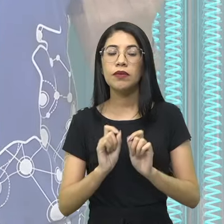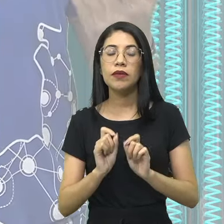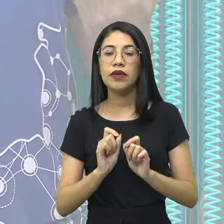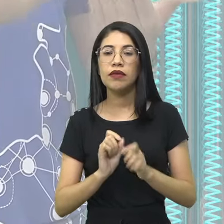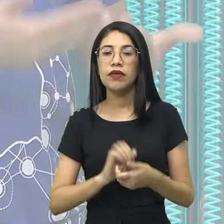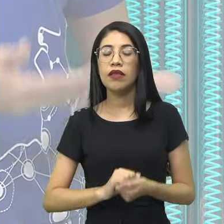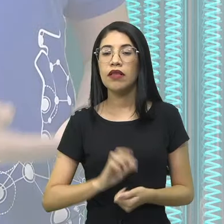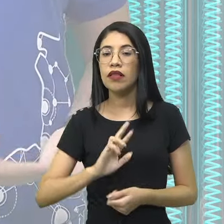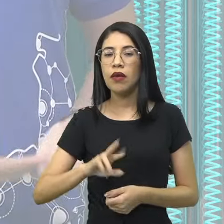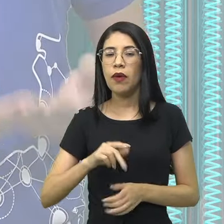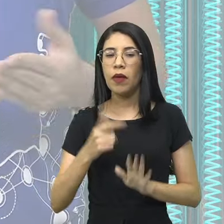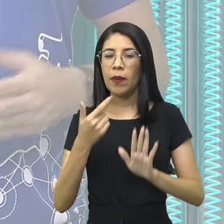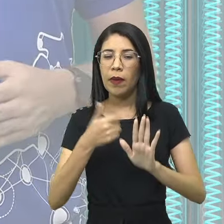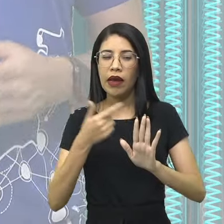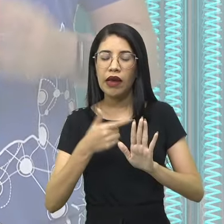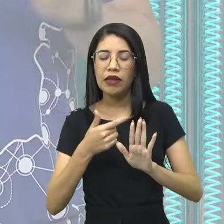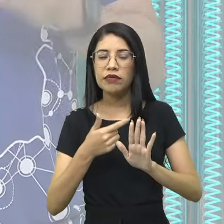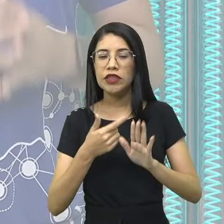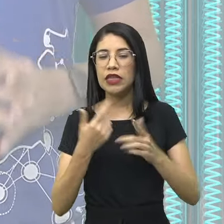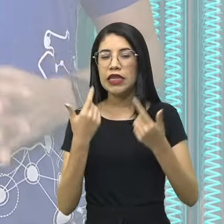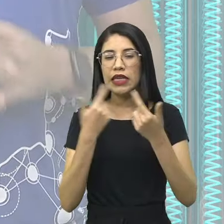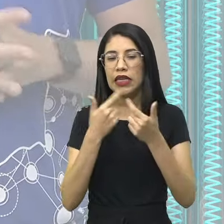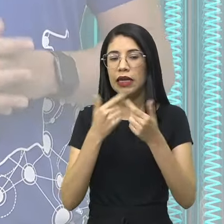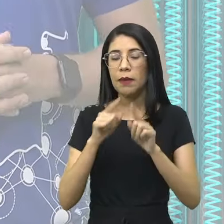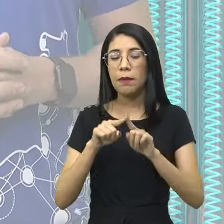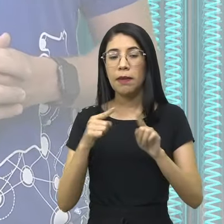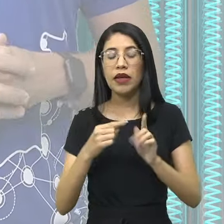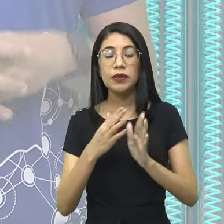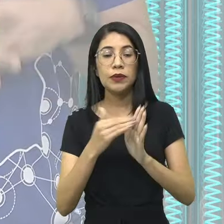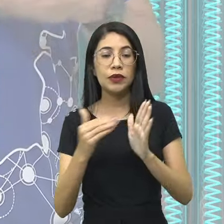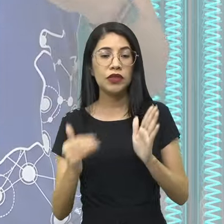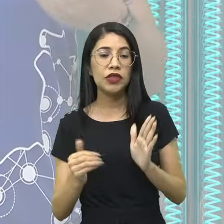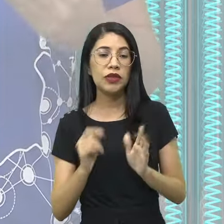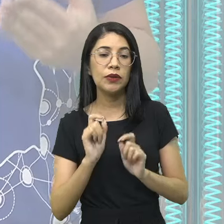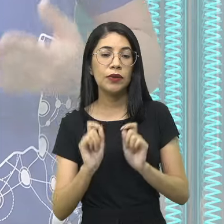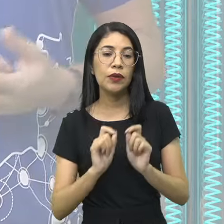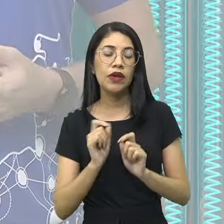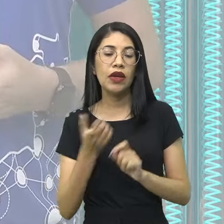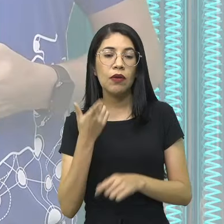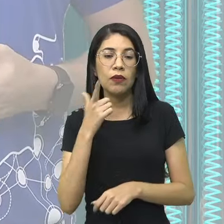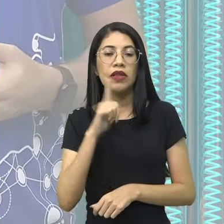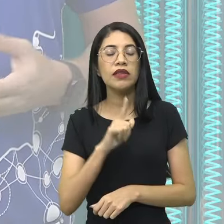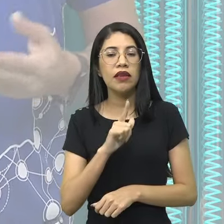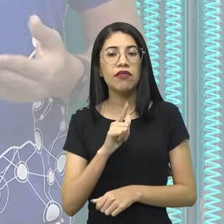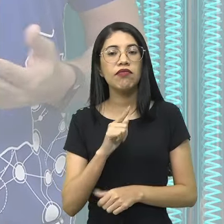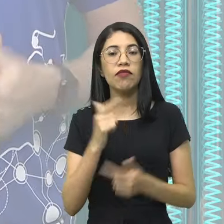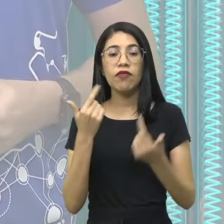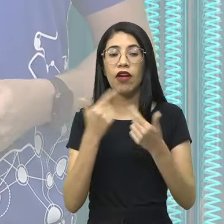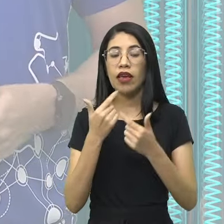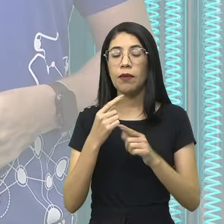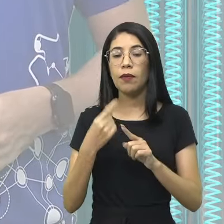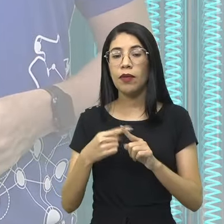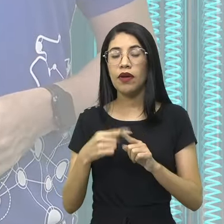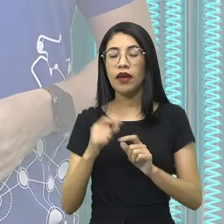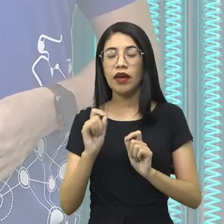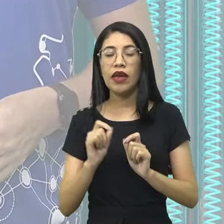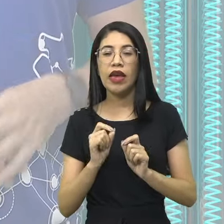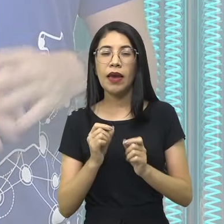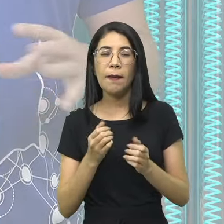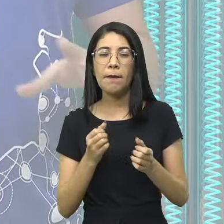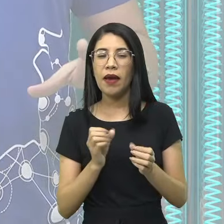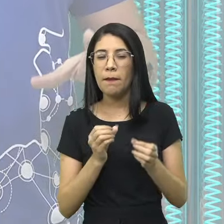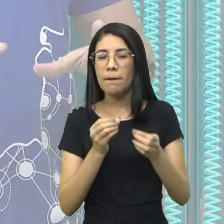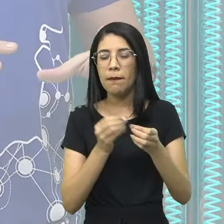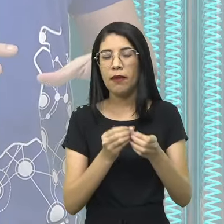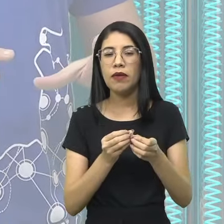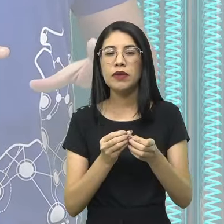de induzir ao riso, né? O estilo, no entanto, acaba alcançando tal efeito, se aproximando da comédia.